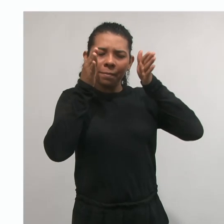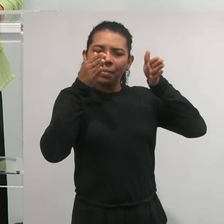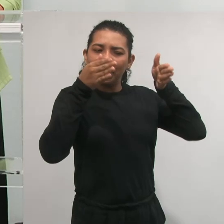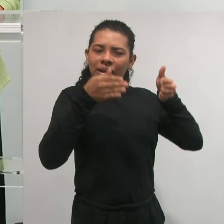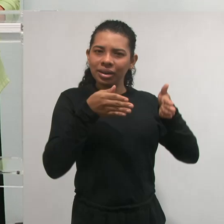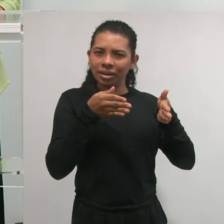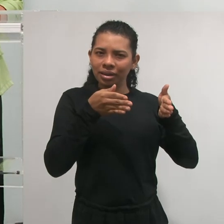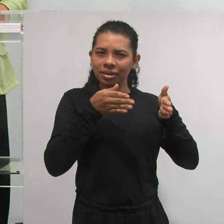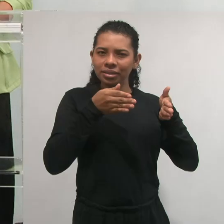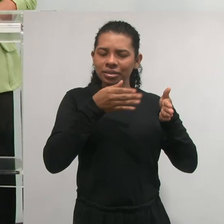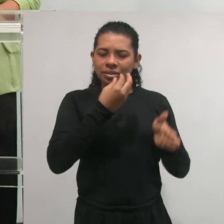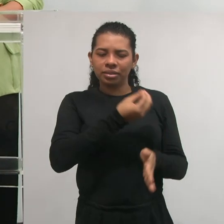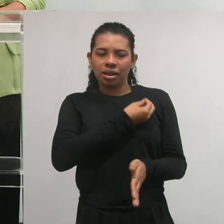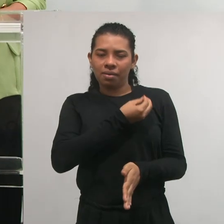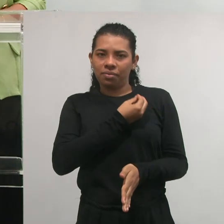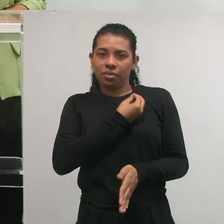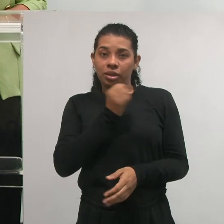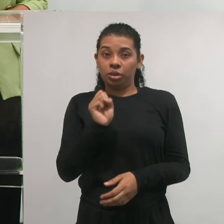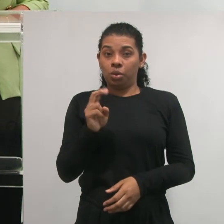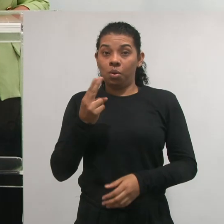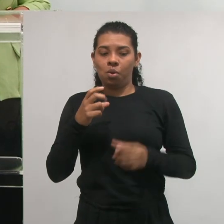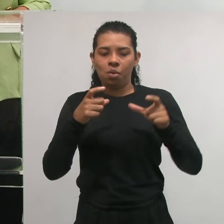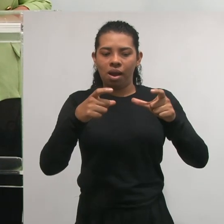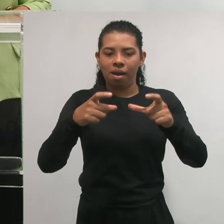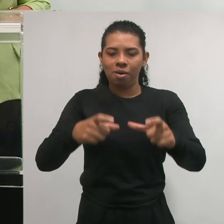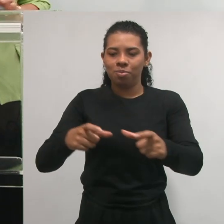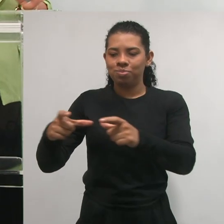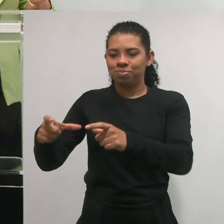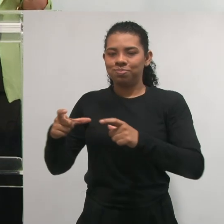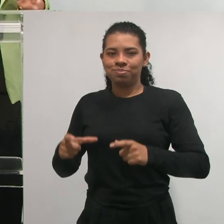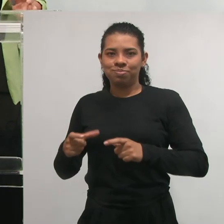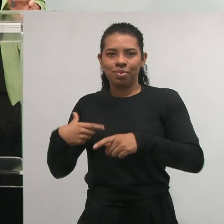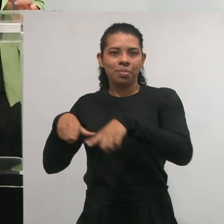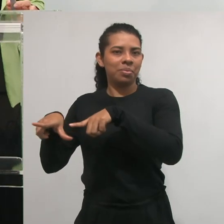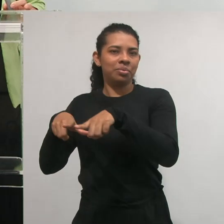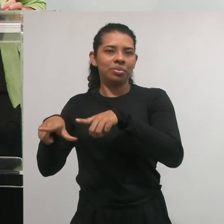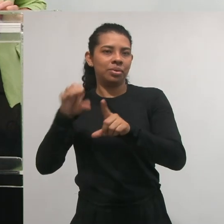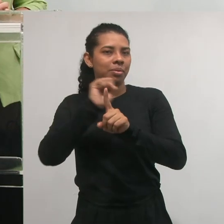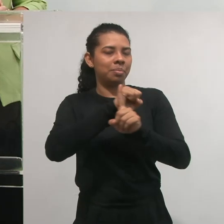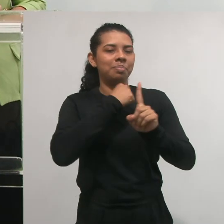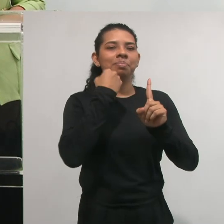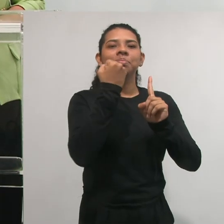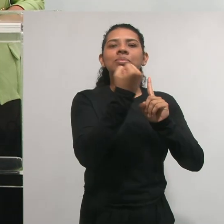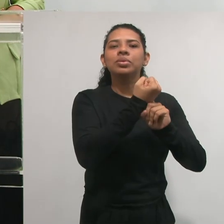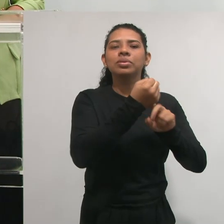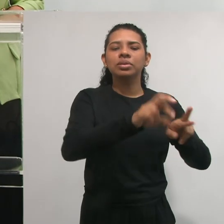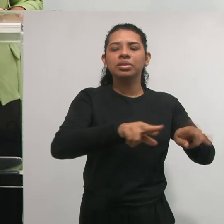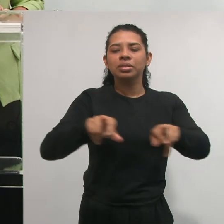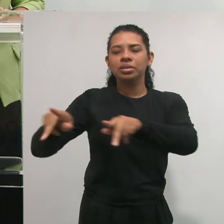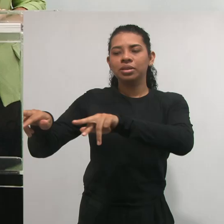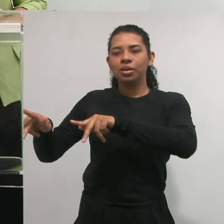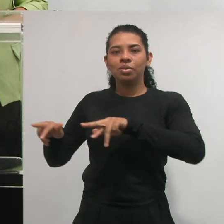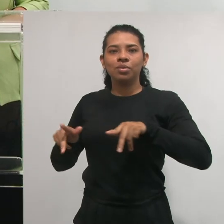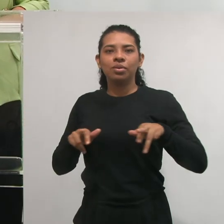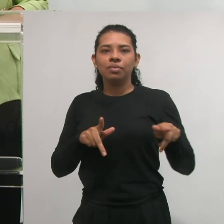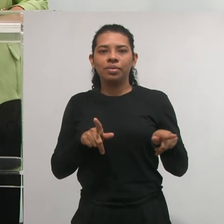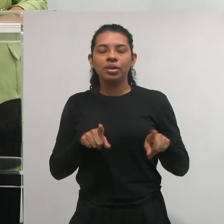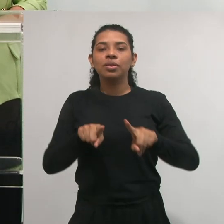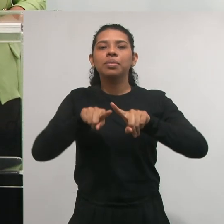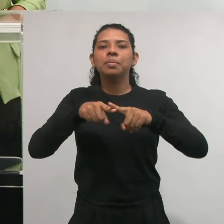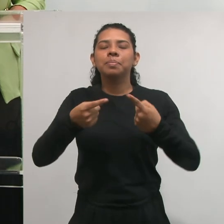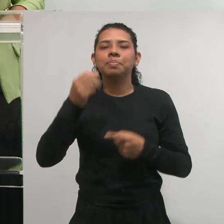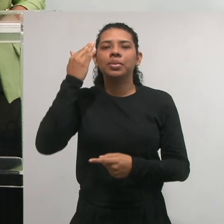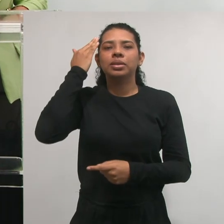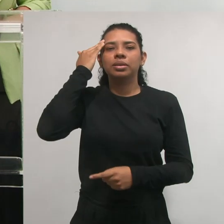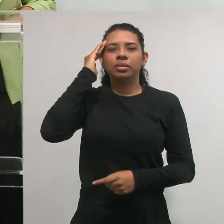perspectiva da vida da mulher, do espaço da mulher na vida privada ou na sociedade ou nos